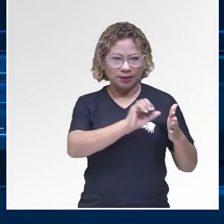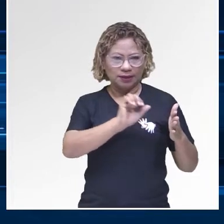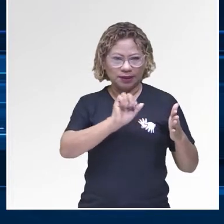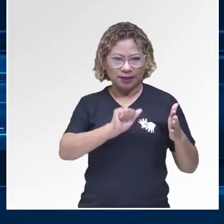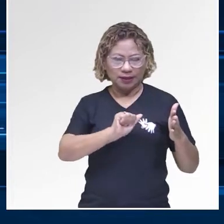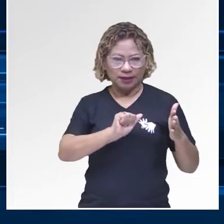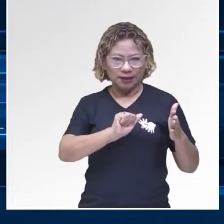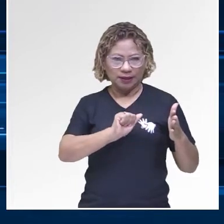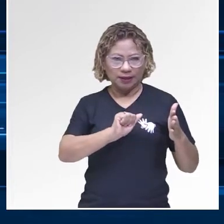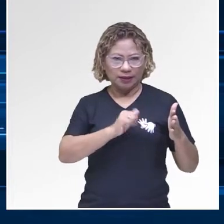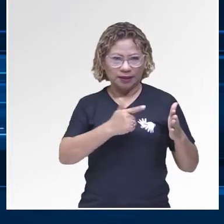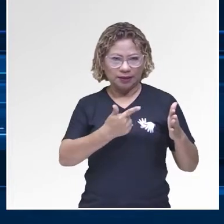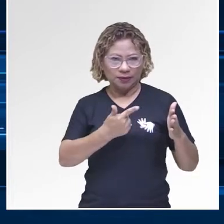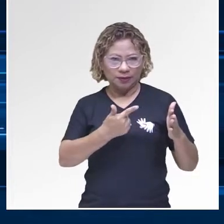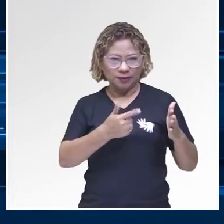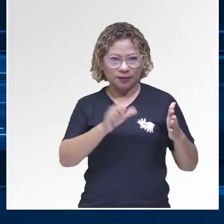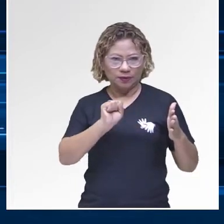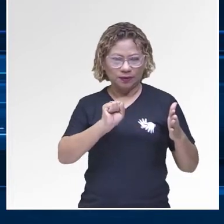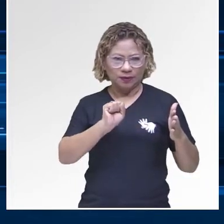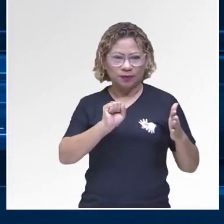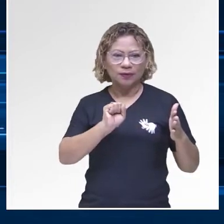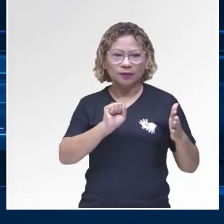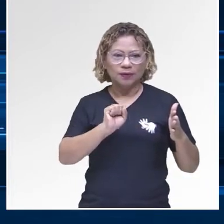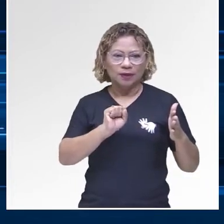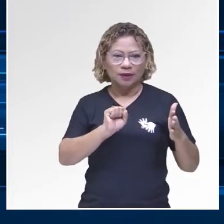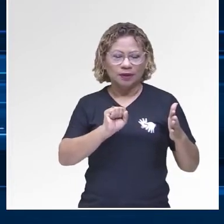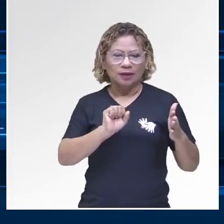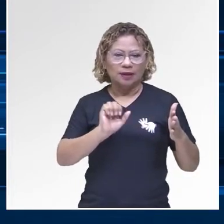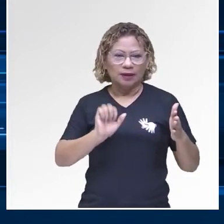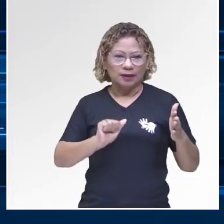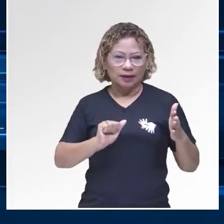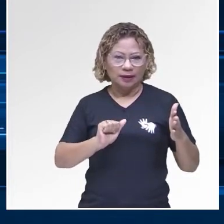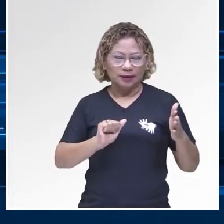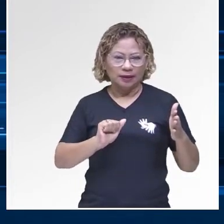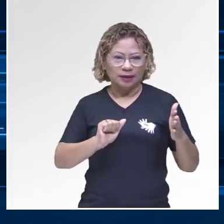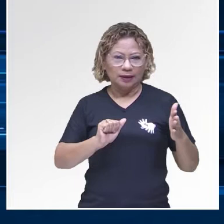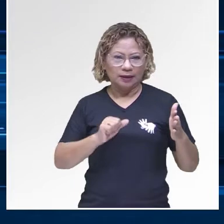A2, A3, A4,